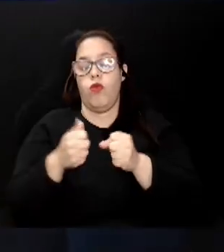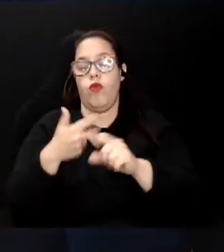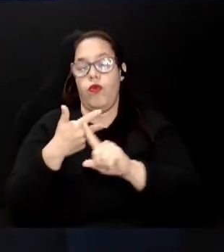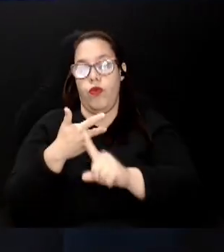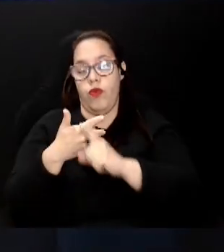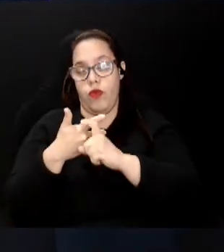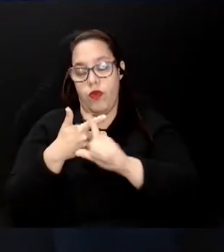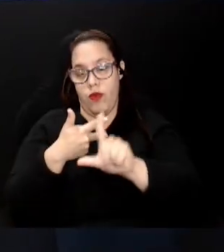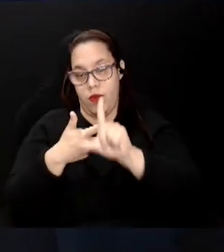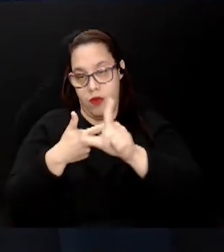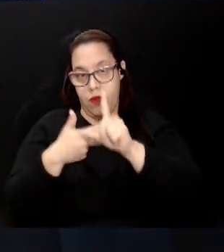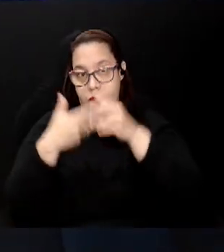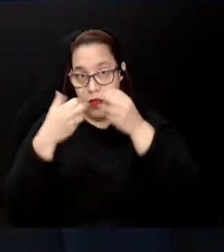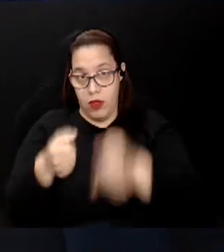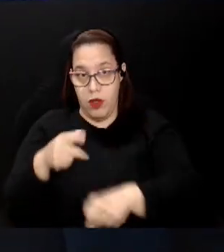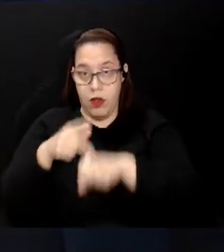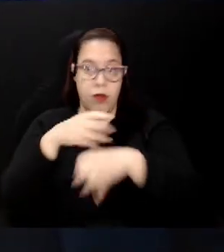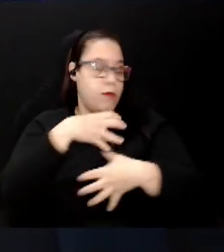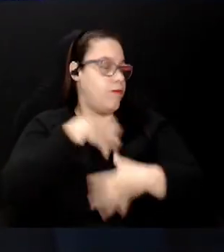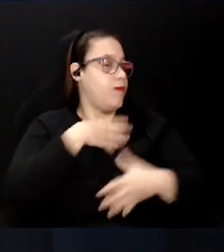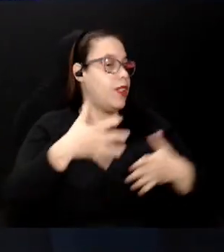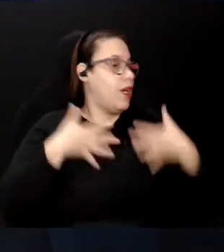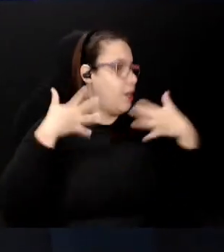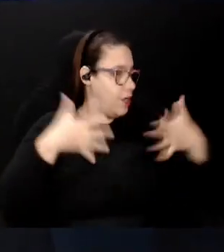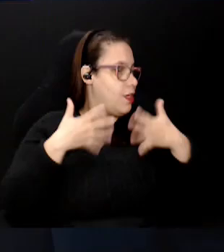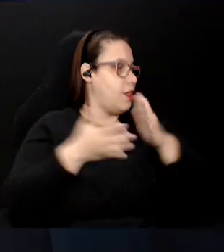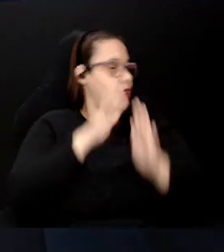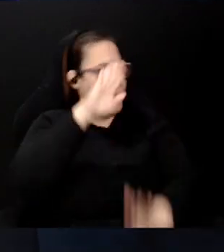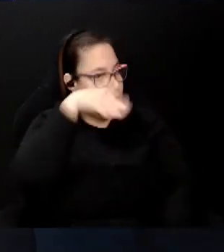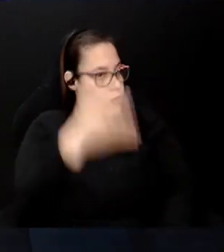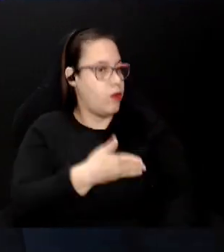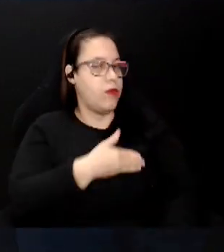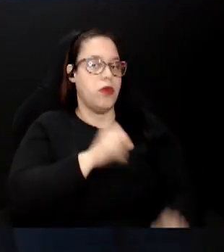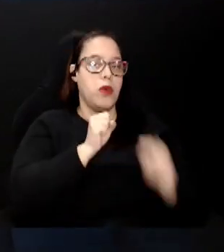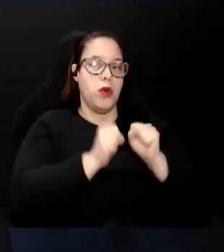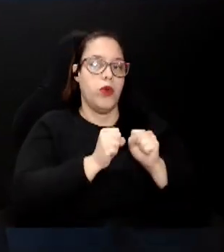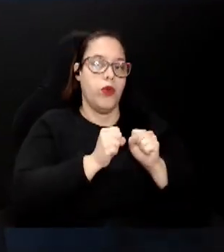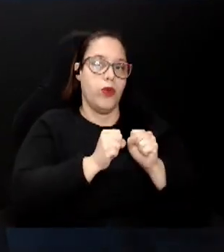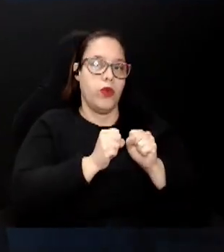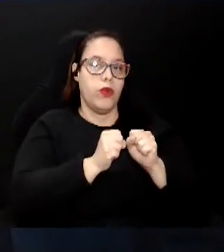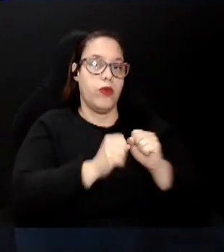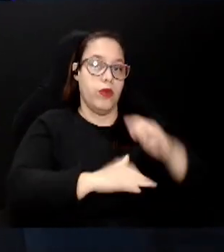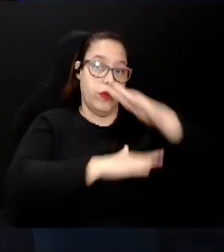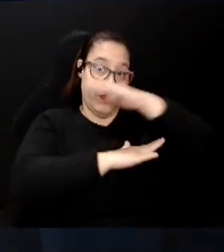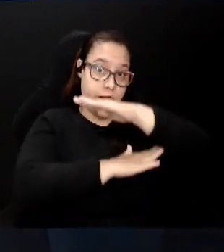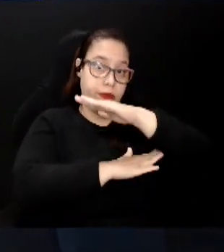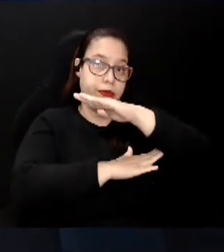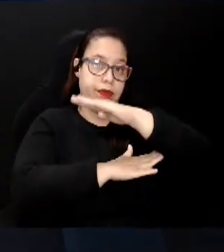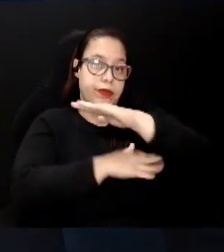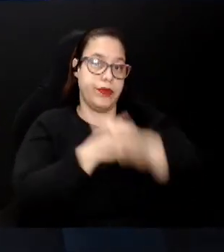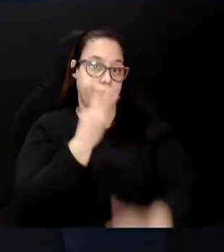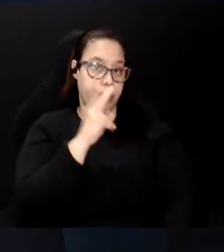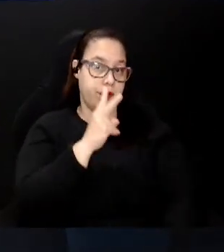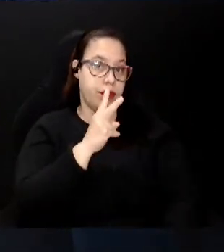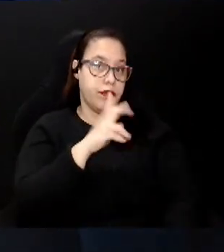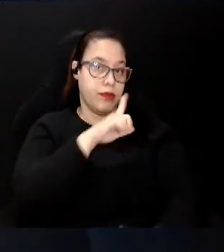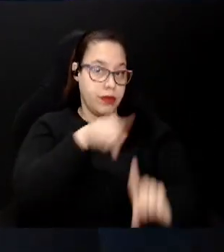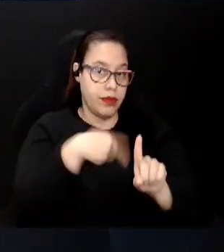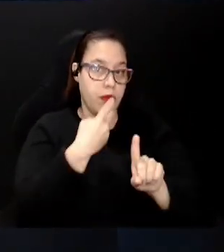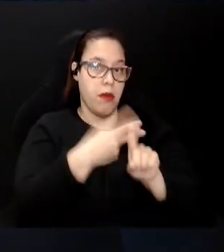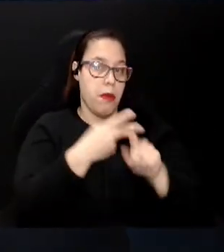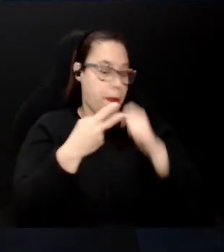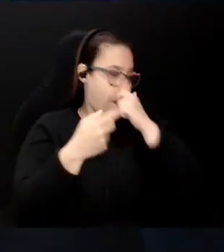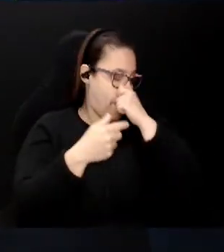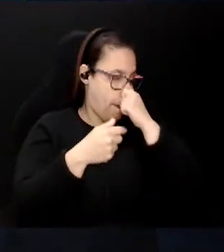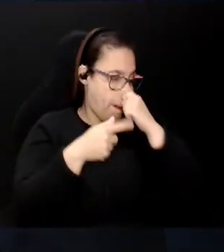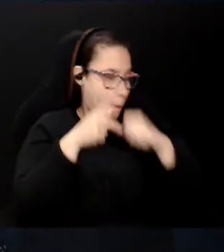A sensação é de alegria e é uma honra, né? Poder presidir uma Câmara que pela segunda vez conquista um prêmio promovido